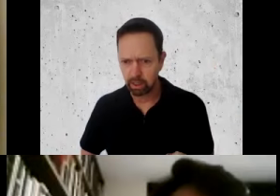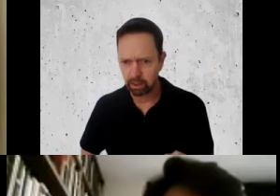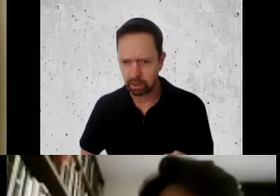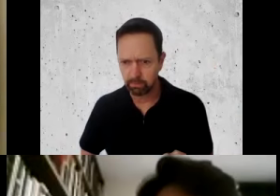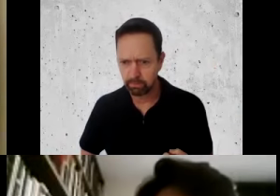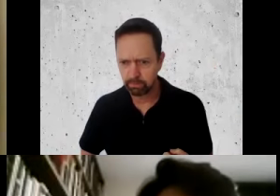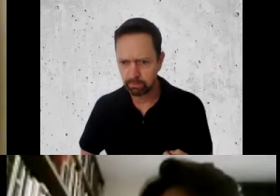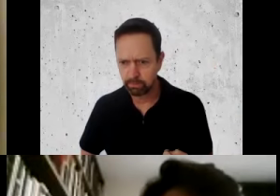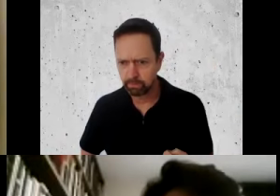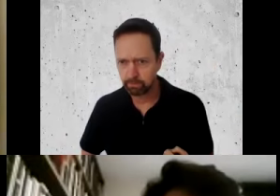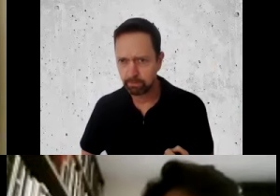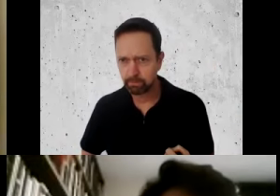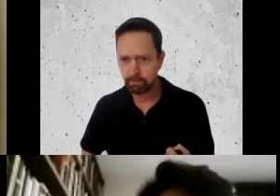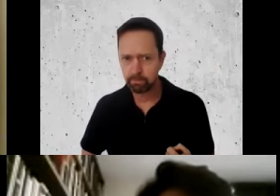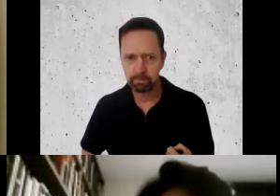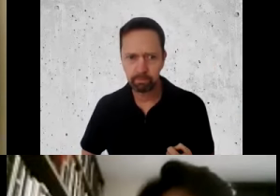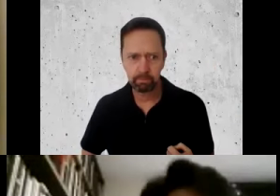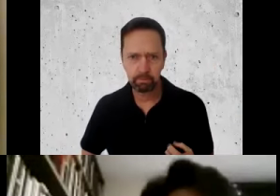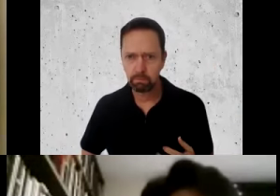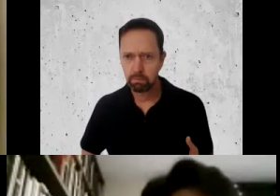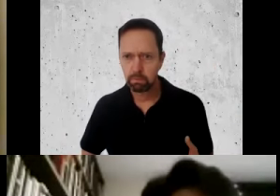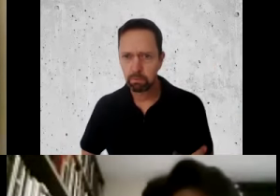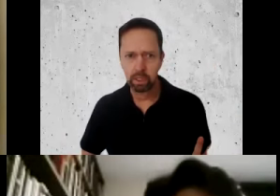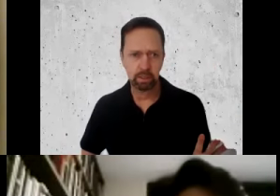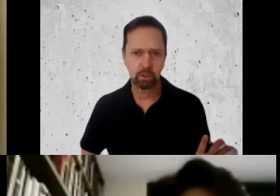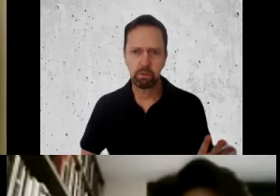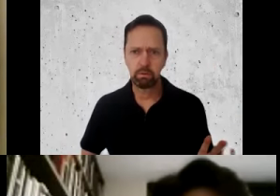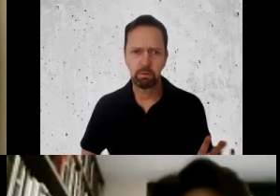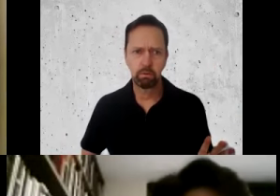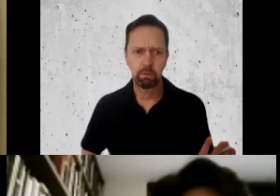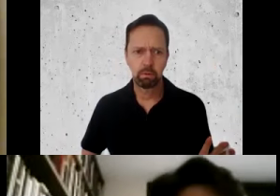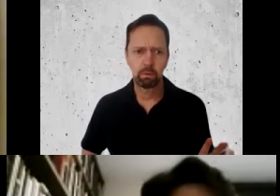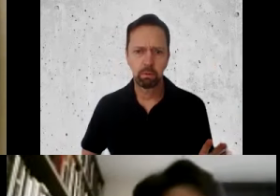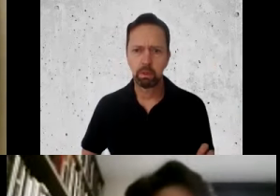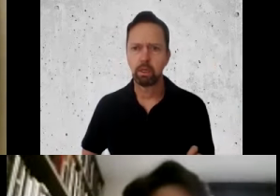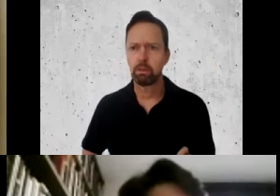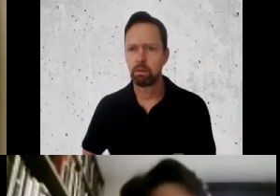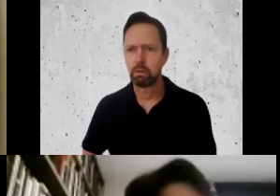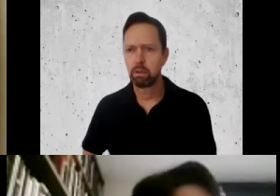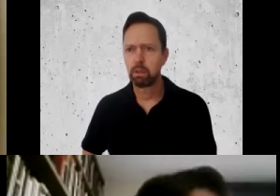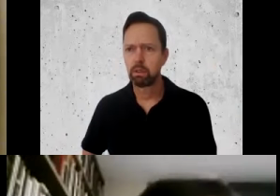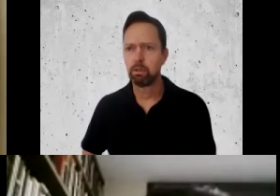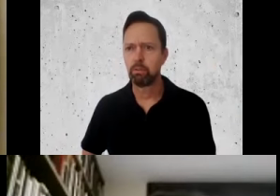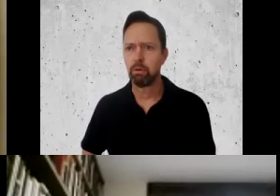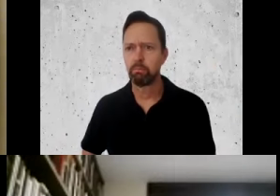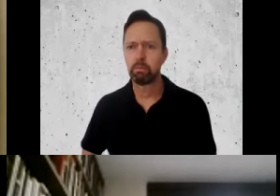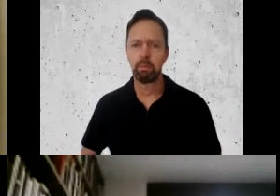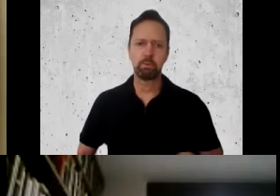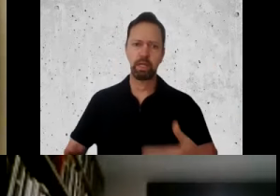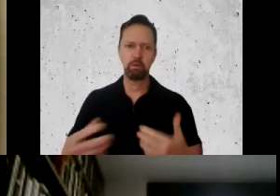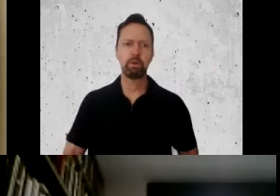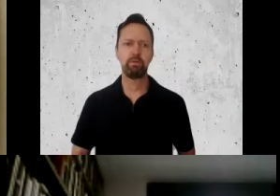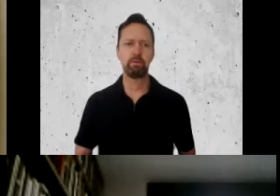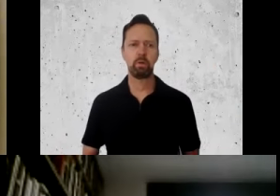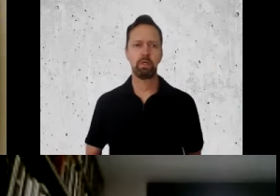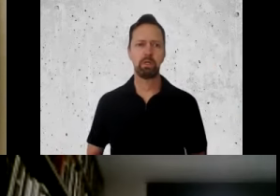Deixa eu tentar mudar aqui. Aqui tá certinho. Aqui tá Tá certo. normal, professor. É, aqui também tudo certo. Então, tá bom. Tá,